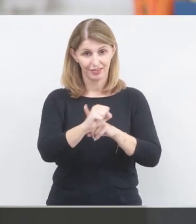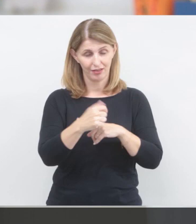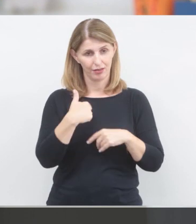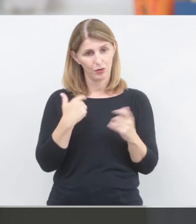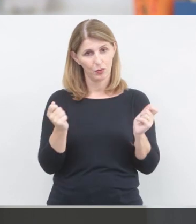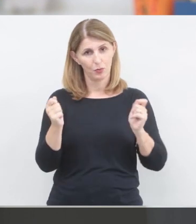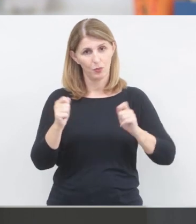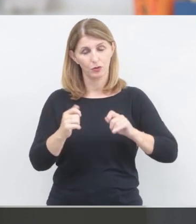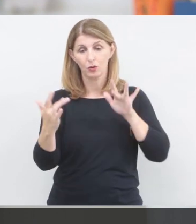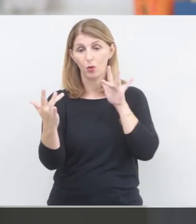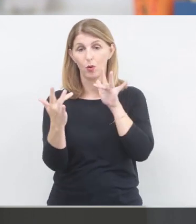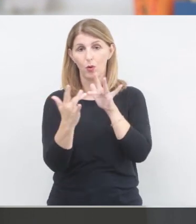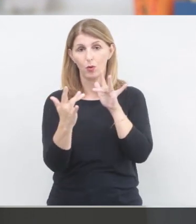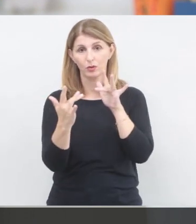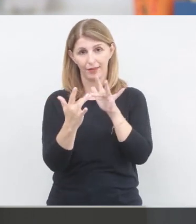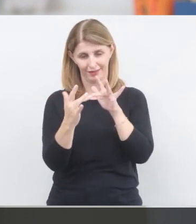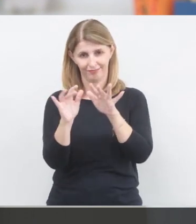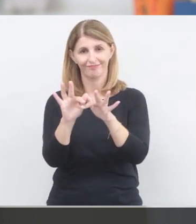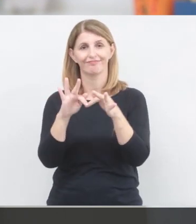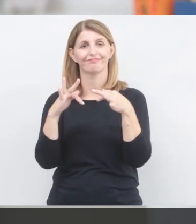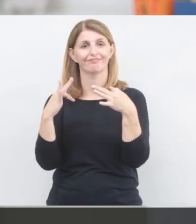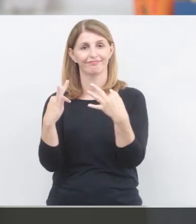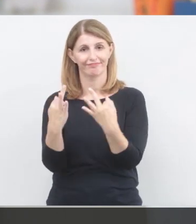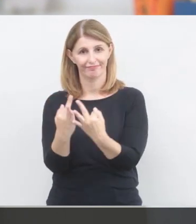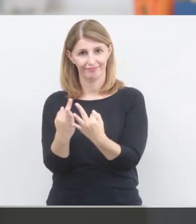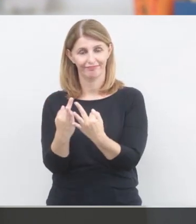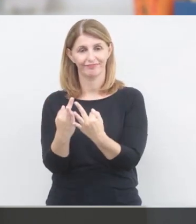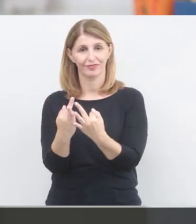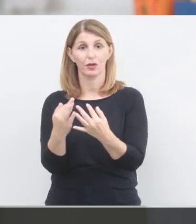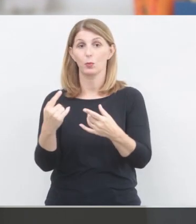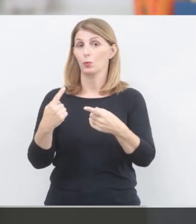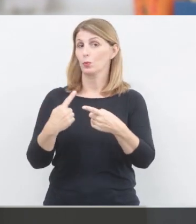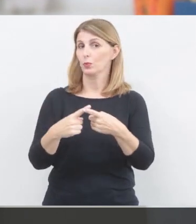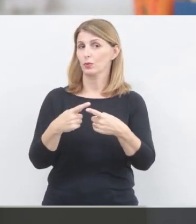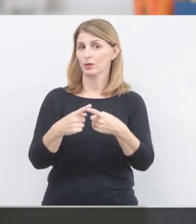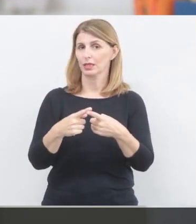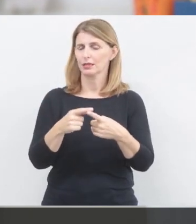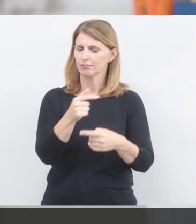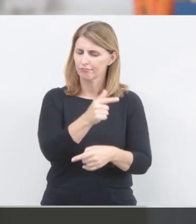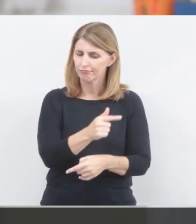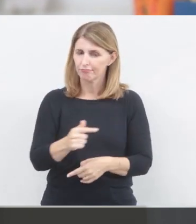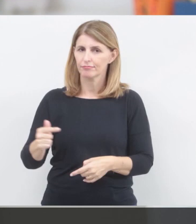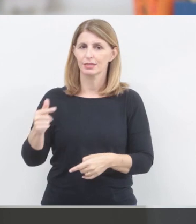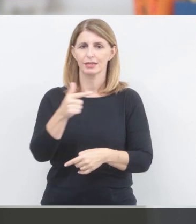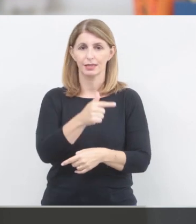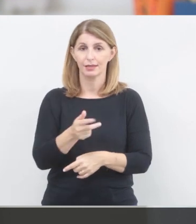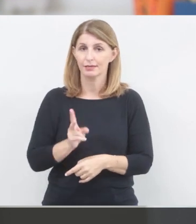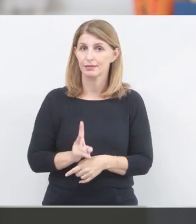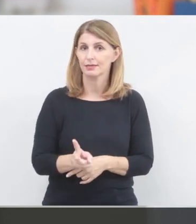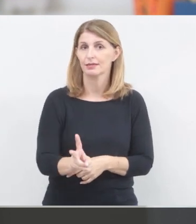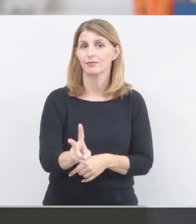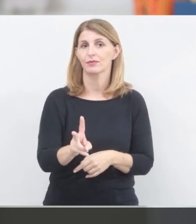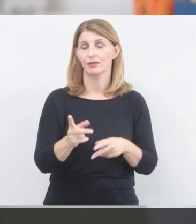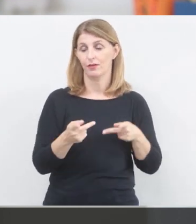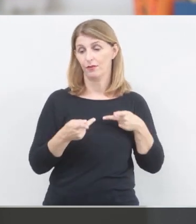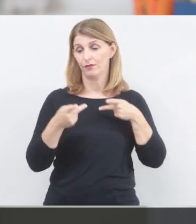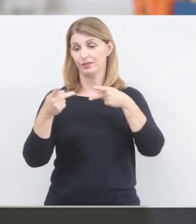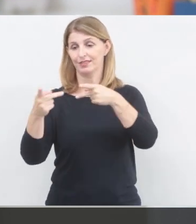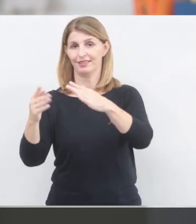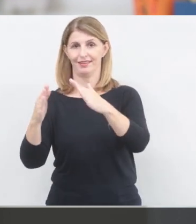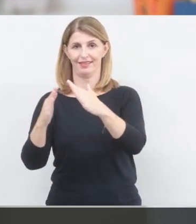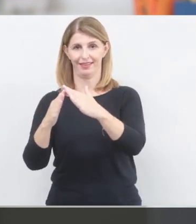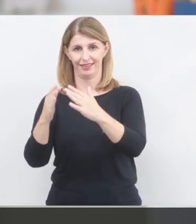me possibilita um contato direto com as famílias, porque semanalmente nós fazemos